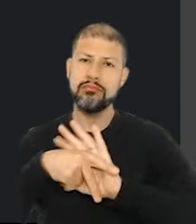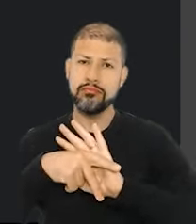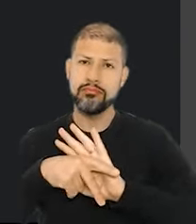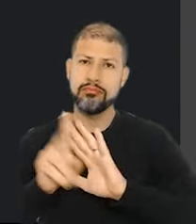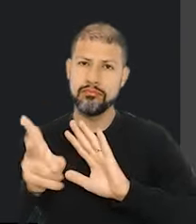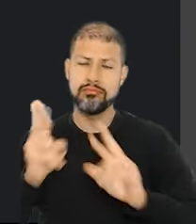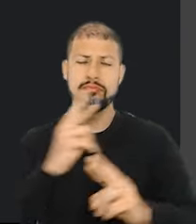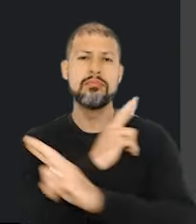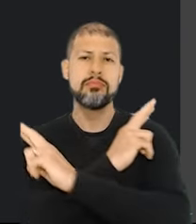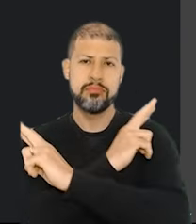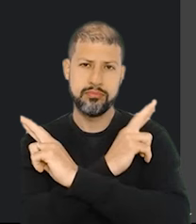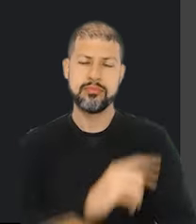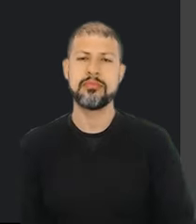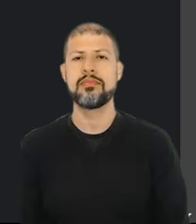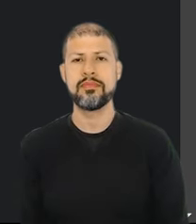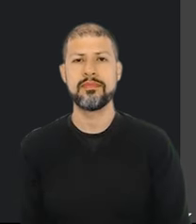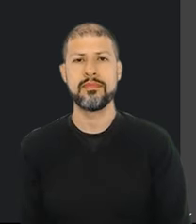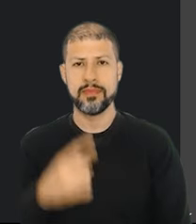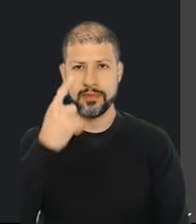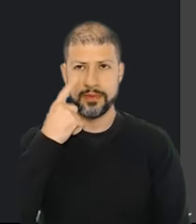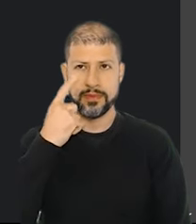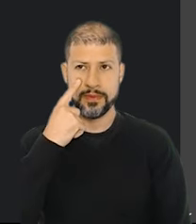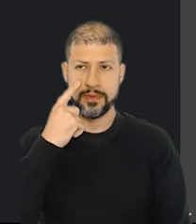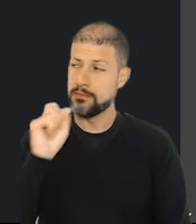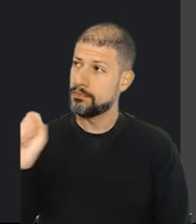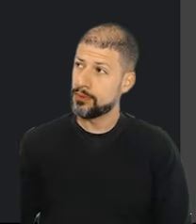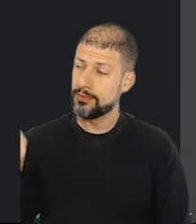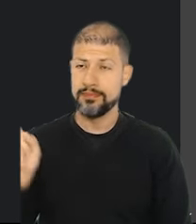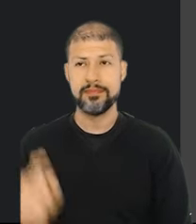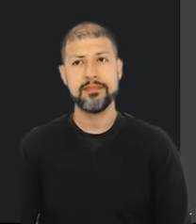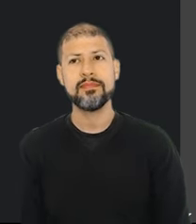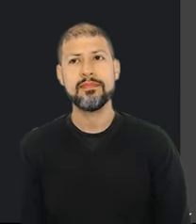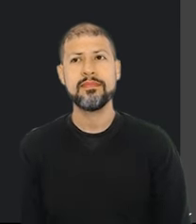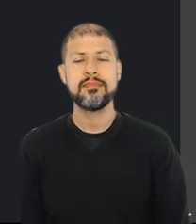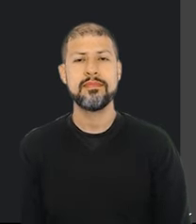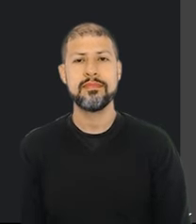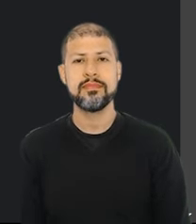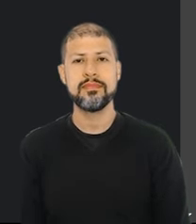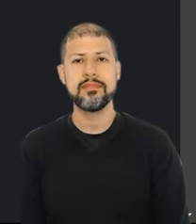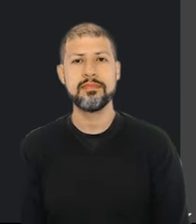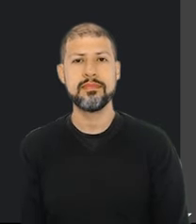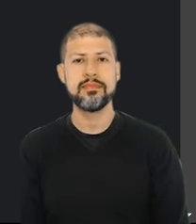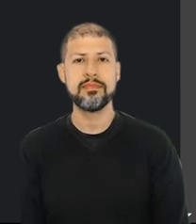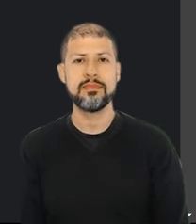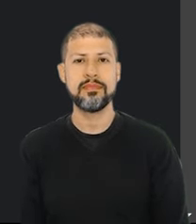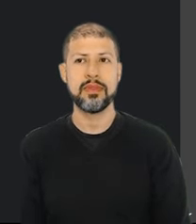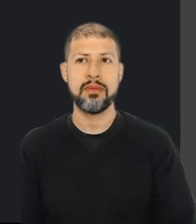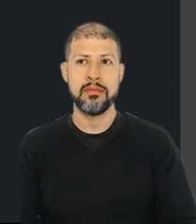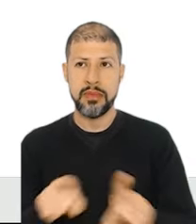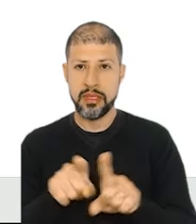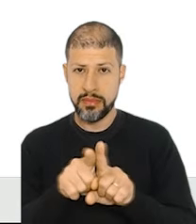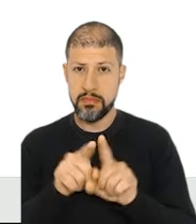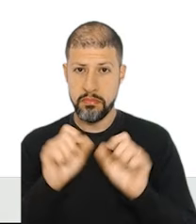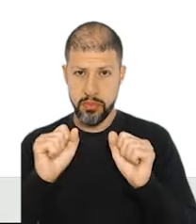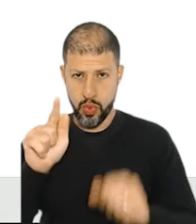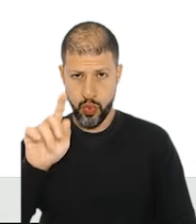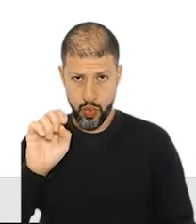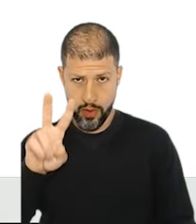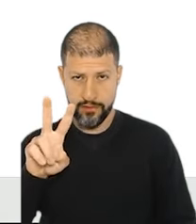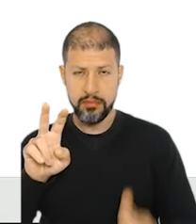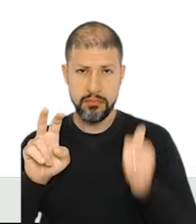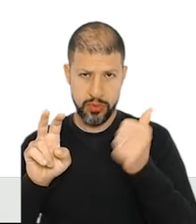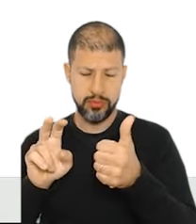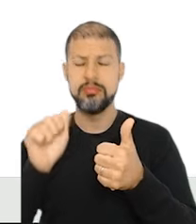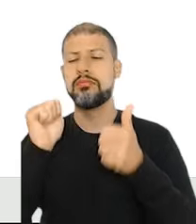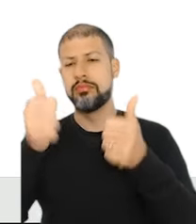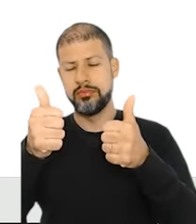próprio da própria Receita Federal Então vamos seguir por ele mas eu também posso fazer pelo gov né pode